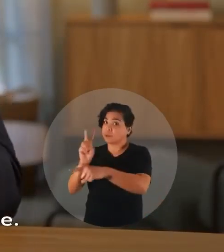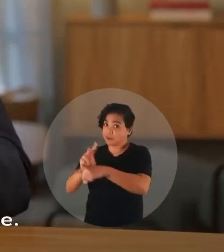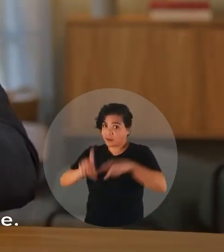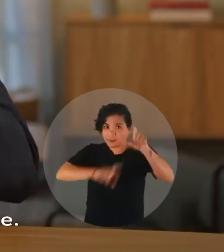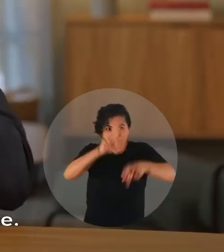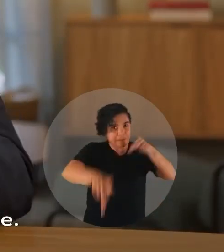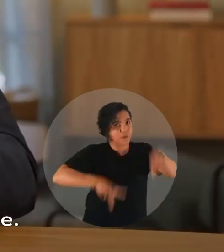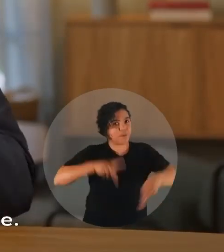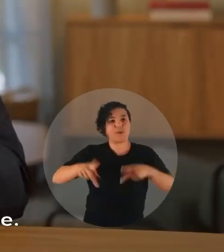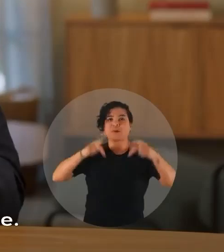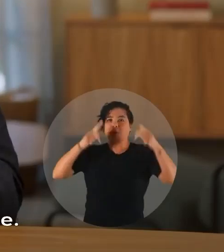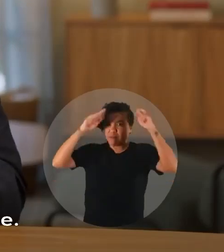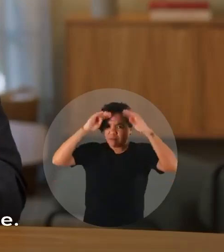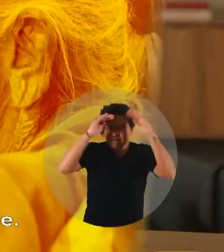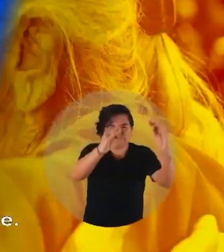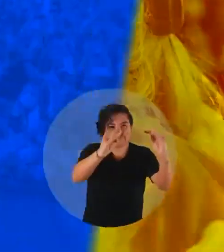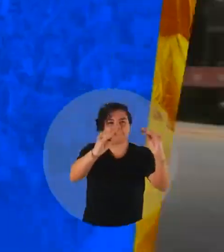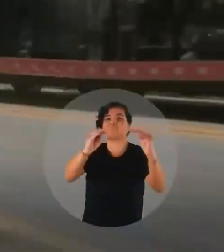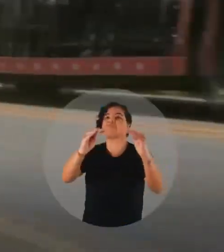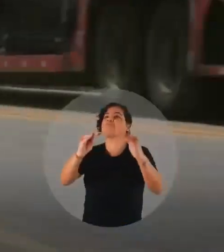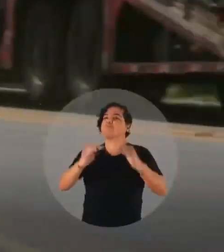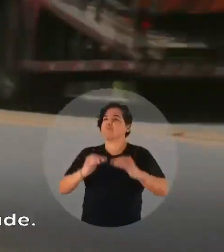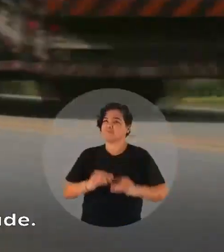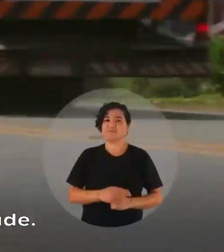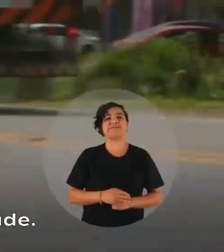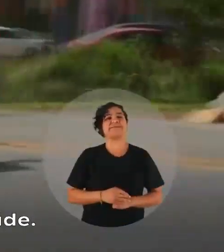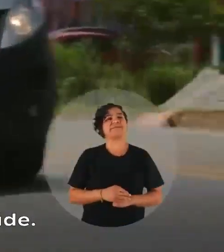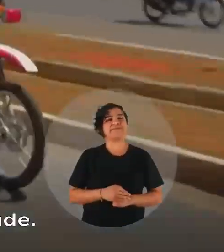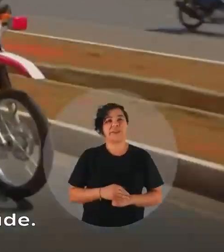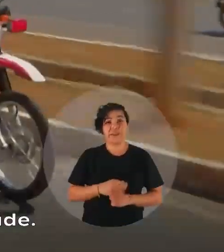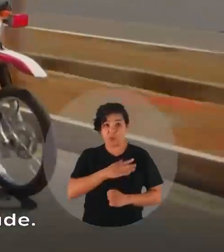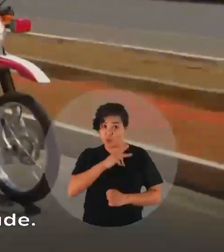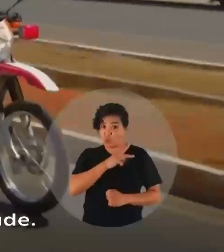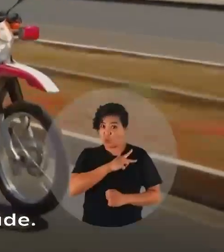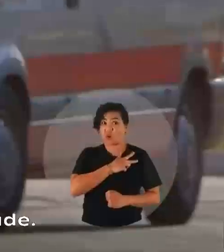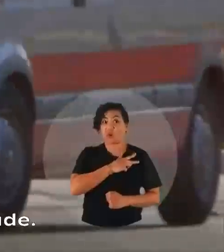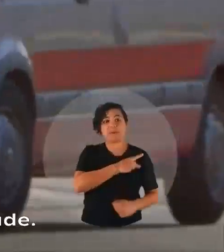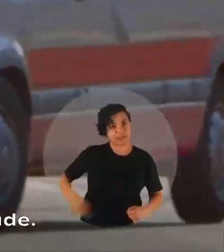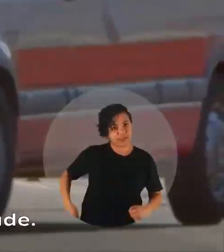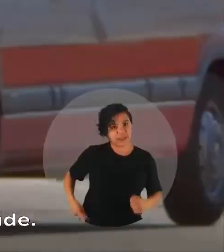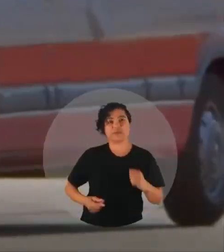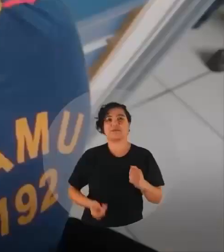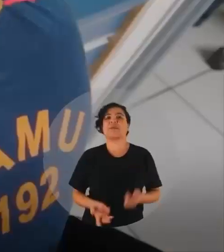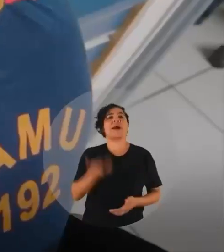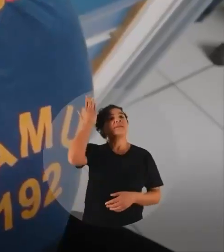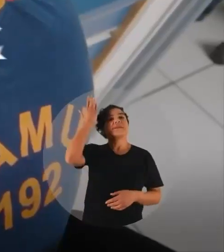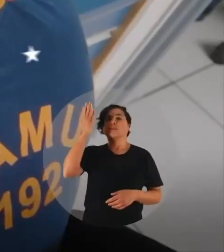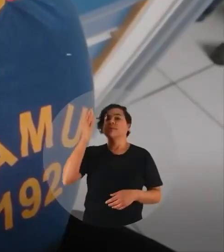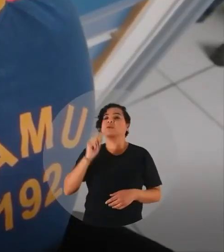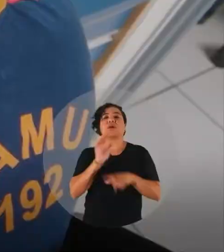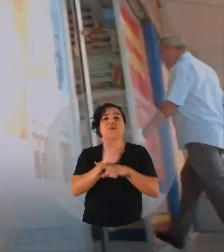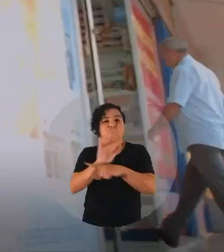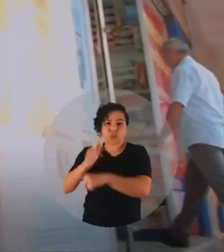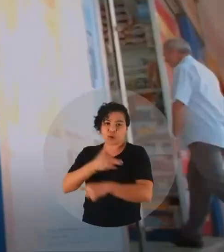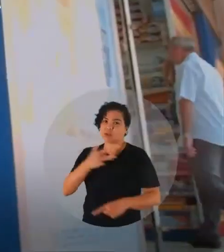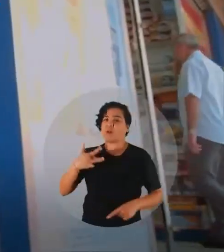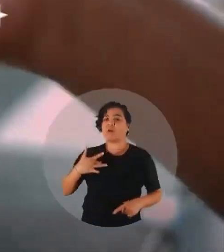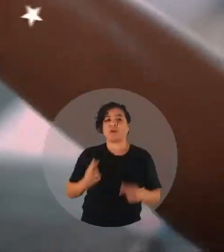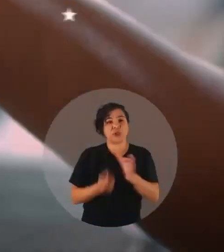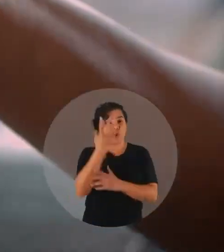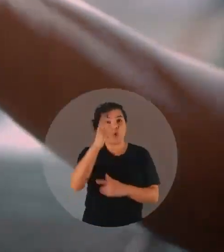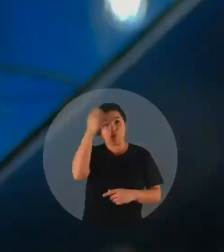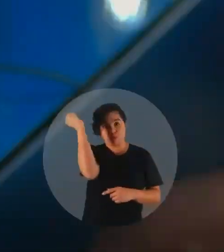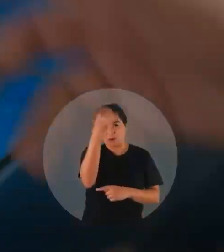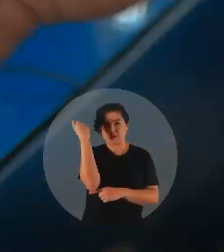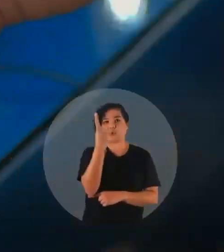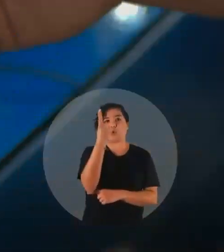com o respeito e o carinho que ele merece. Lula foi o presidente que mais fez pela saúde. Criou o SAMU 92, fez o